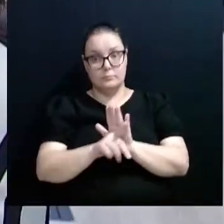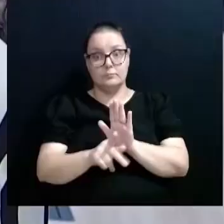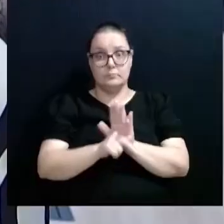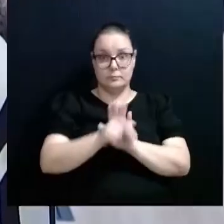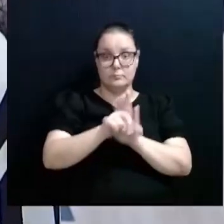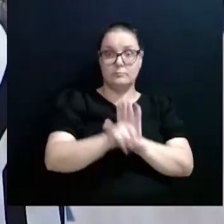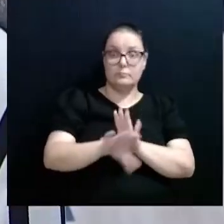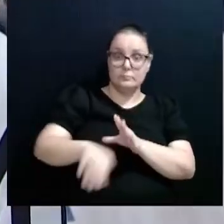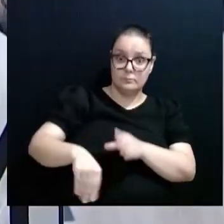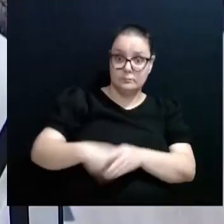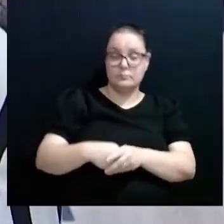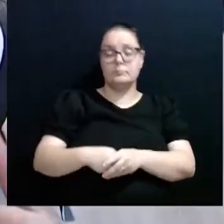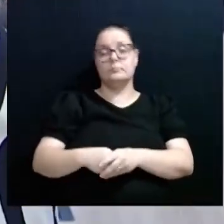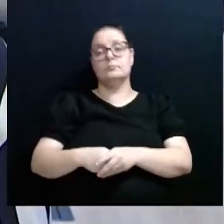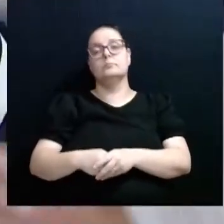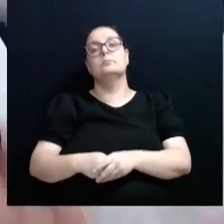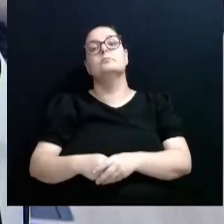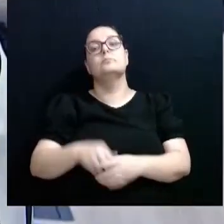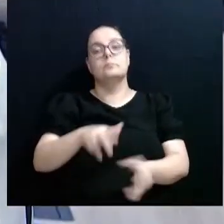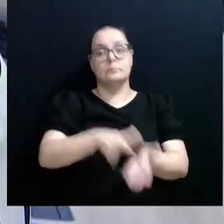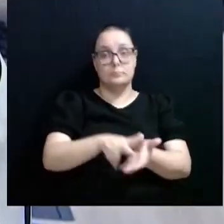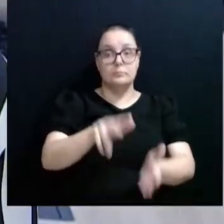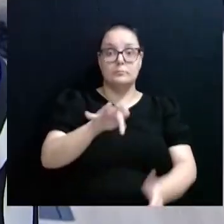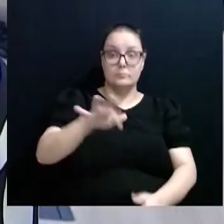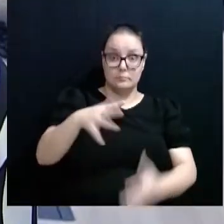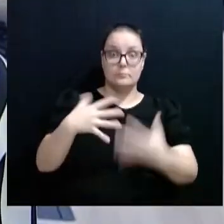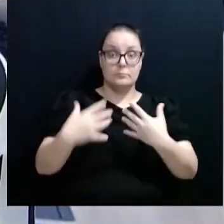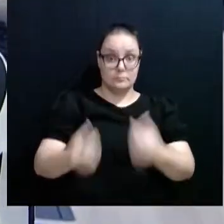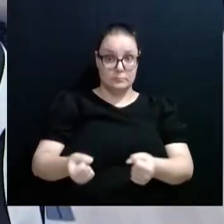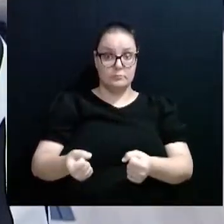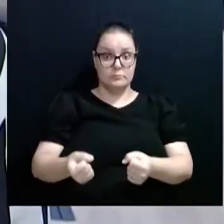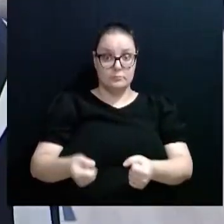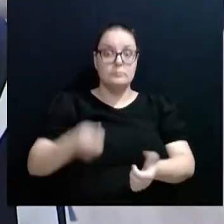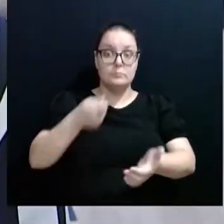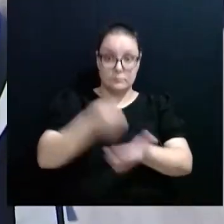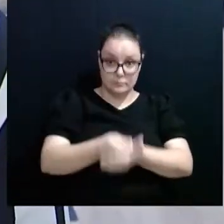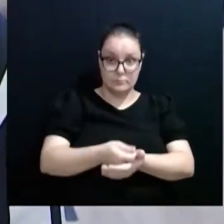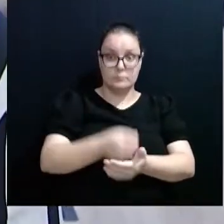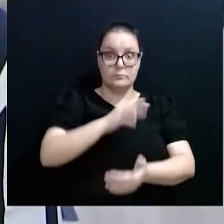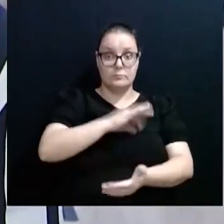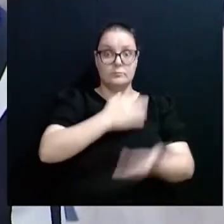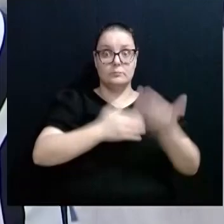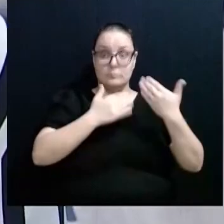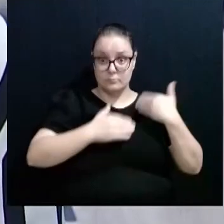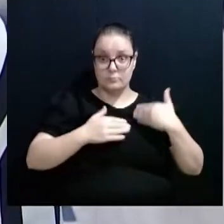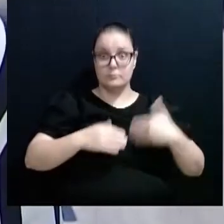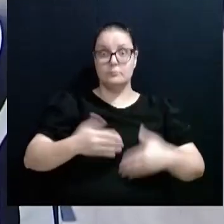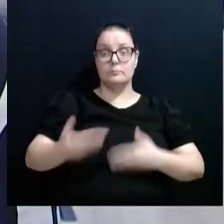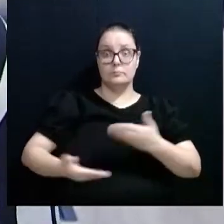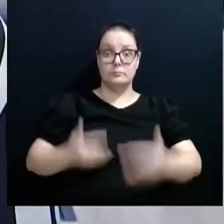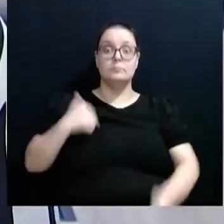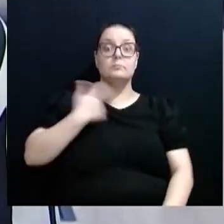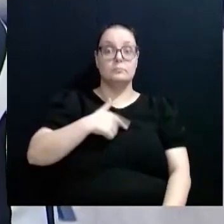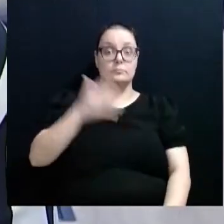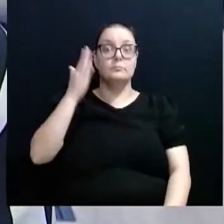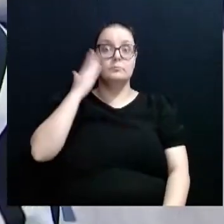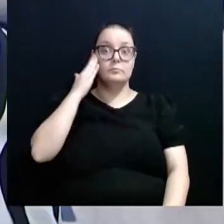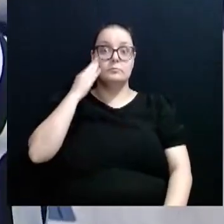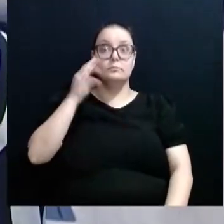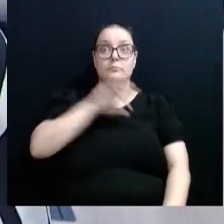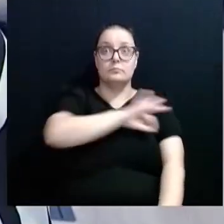municipal regulamentando a federal que foi sancionada para garantir o pagamento retroativo dos servidores. Nós sabemos que a Prefeitura Municipal de